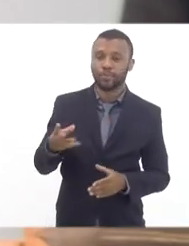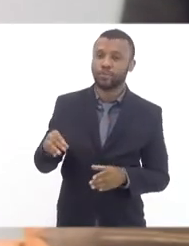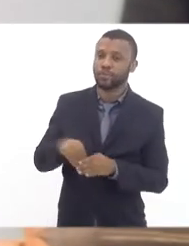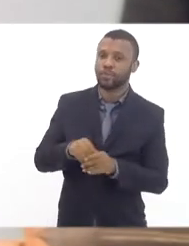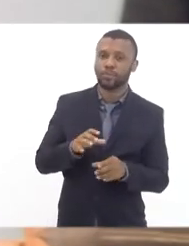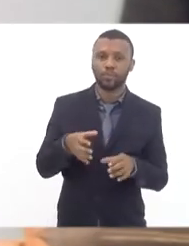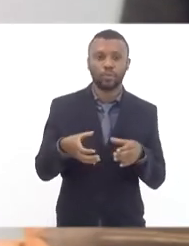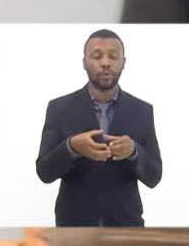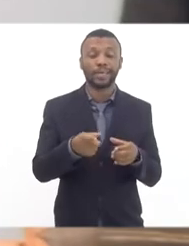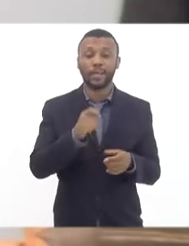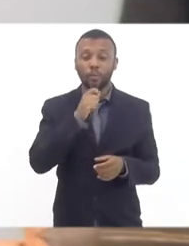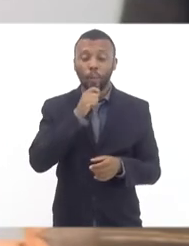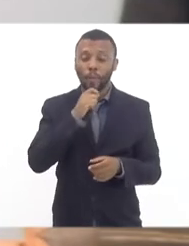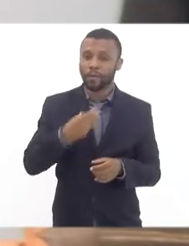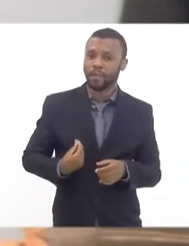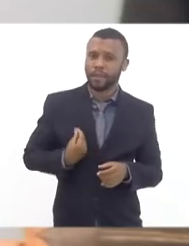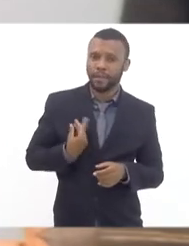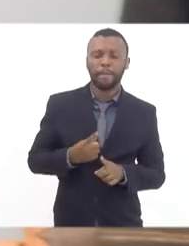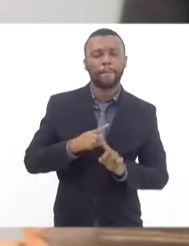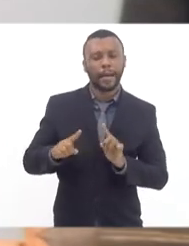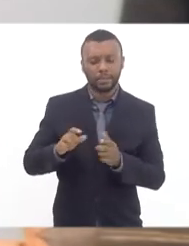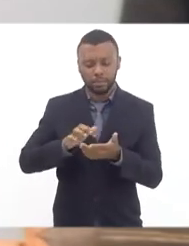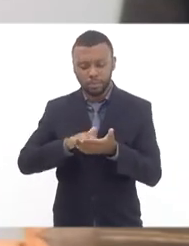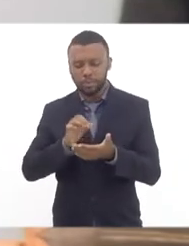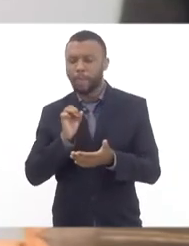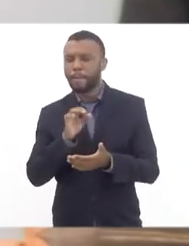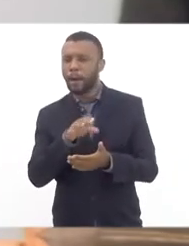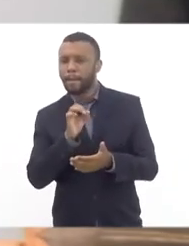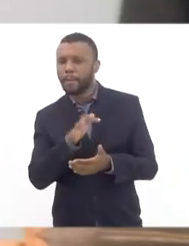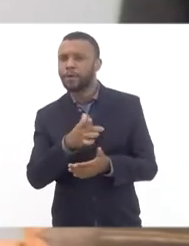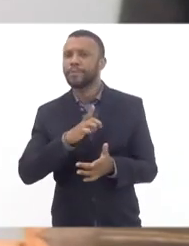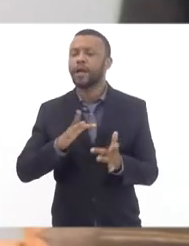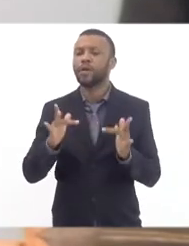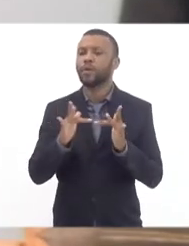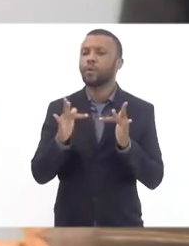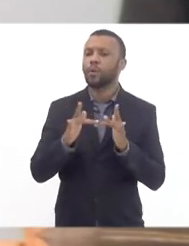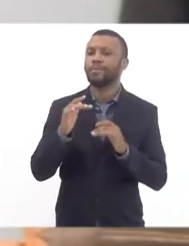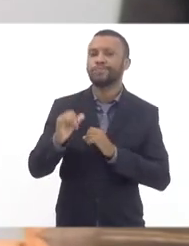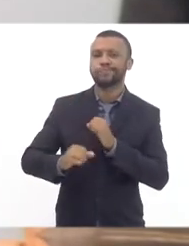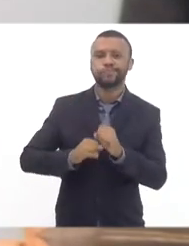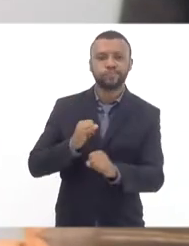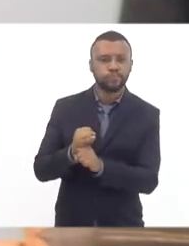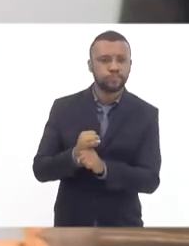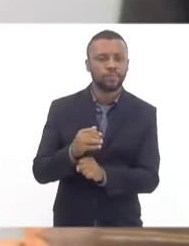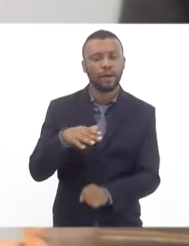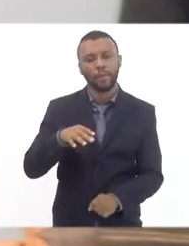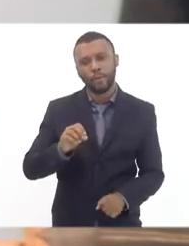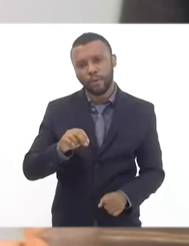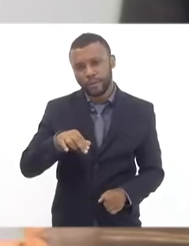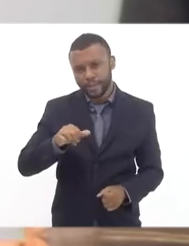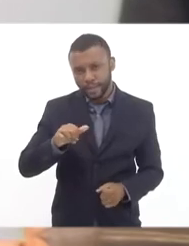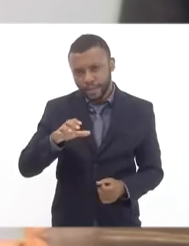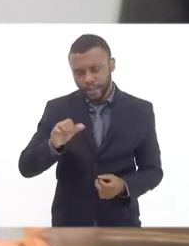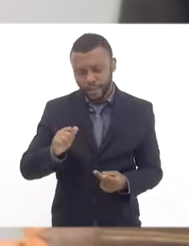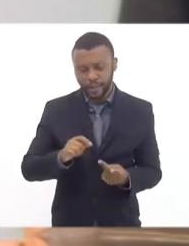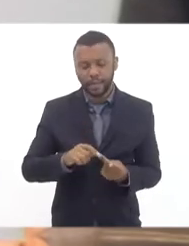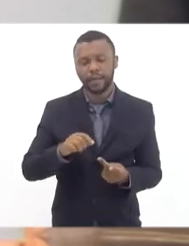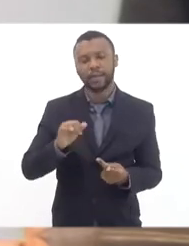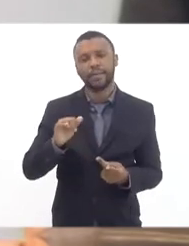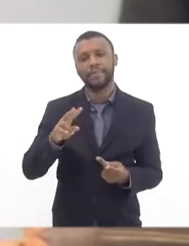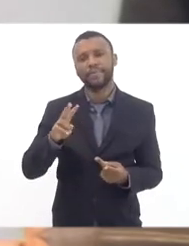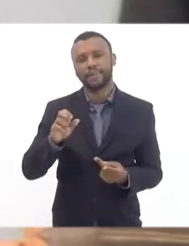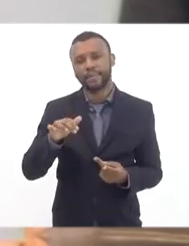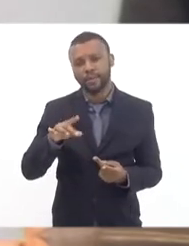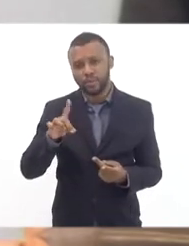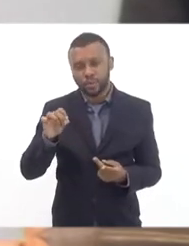aqui, mas estão mandando mensagem, que se mantiveram conectados, né? A Mônica Flores, a Leila Araújo, o Evanildo Barreto,